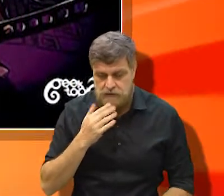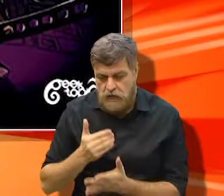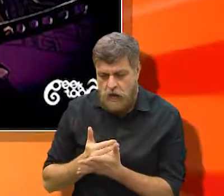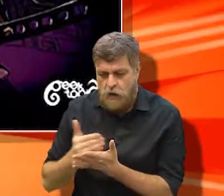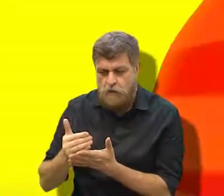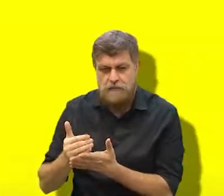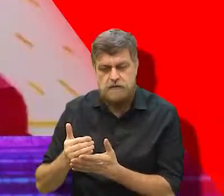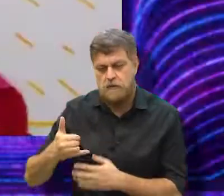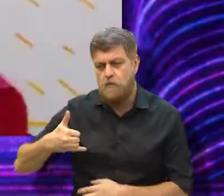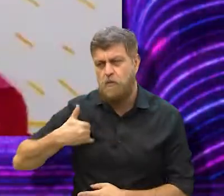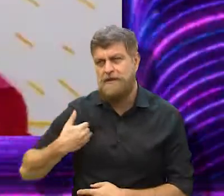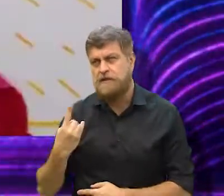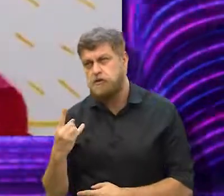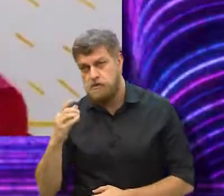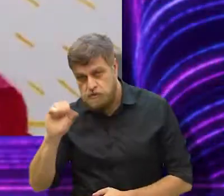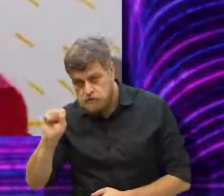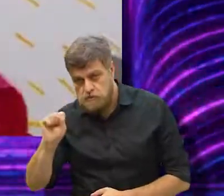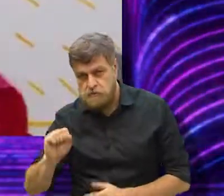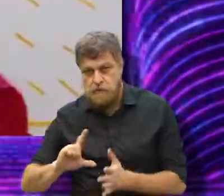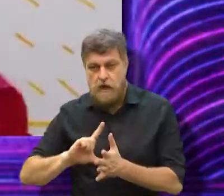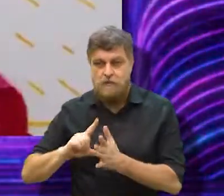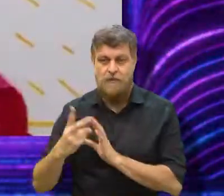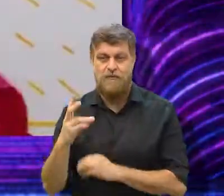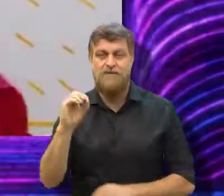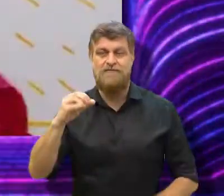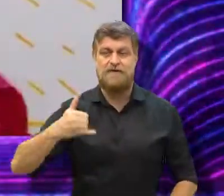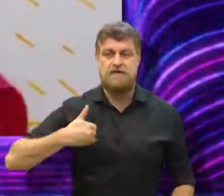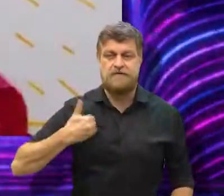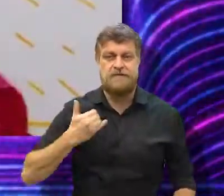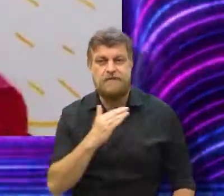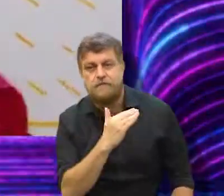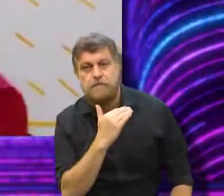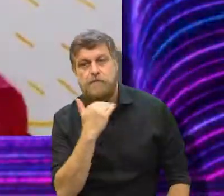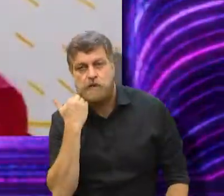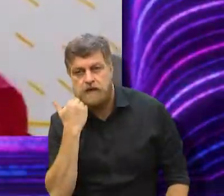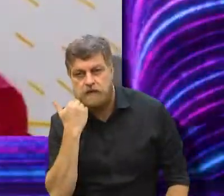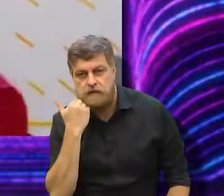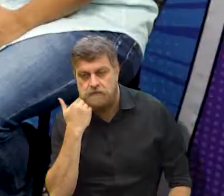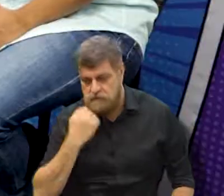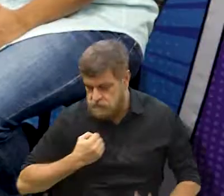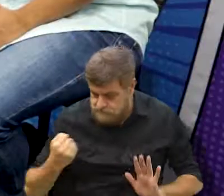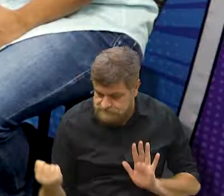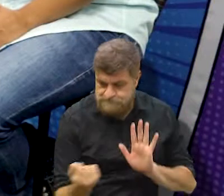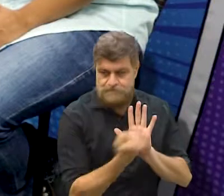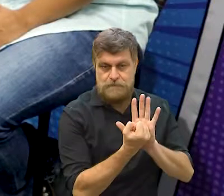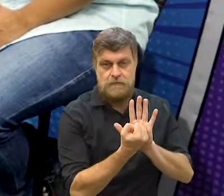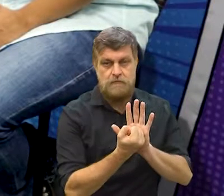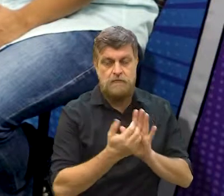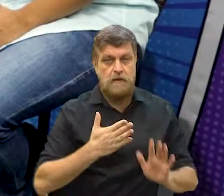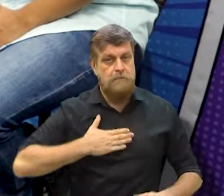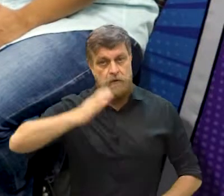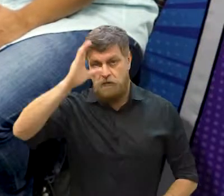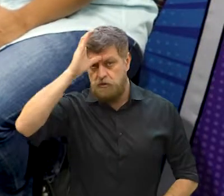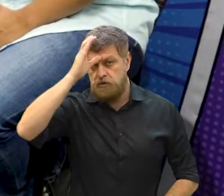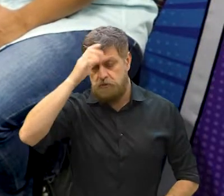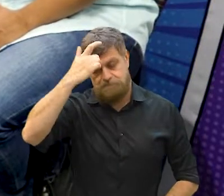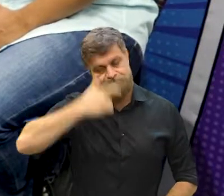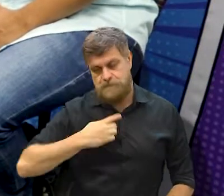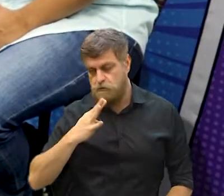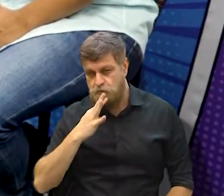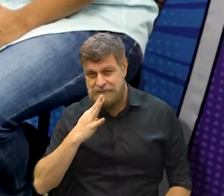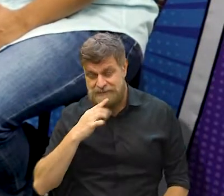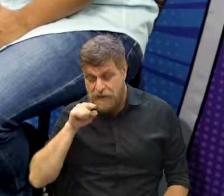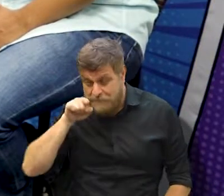ele começou a fazer isso com 17, 18, e com 20 ele faleceu. Então isso ficou marcado, é um tio que eu não conheci e